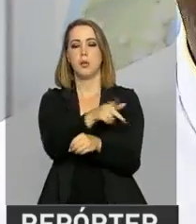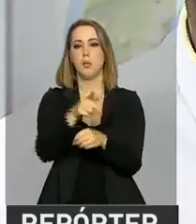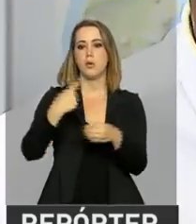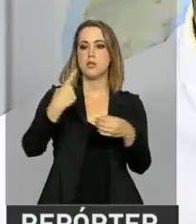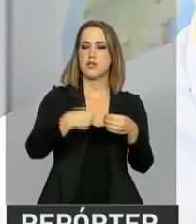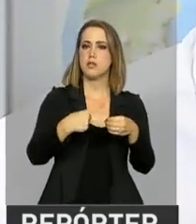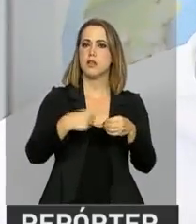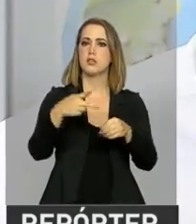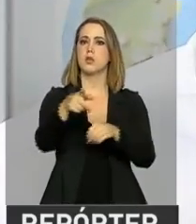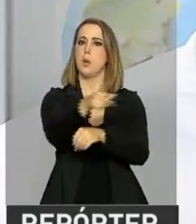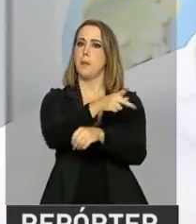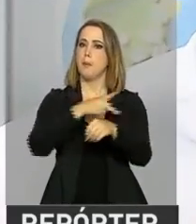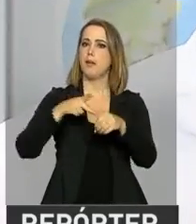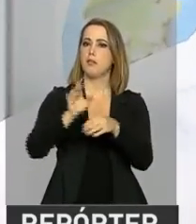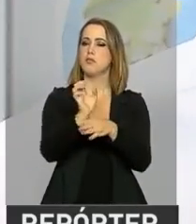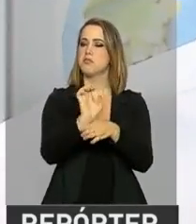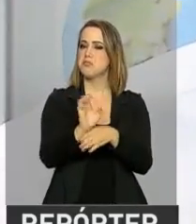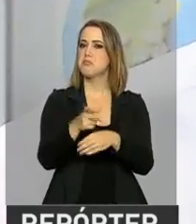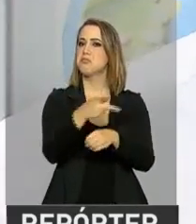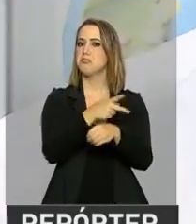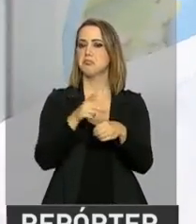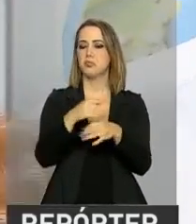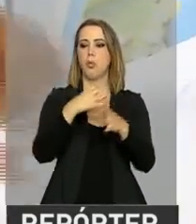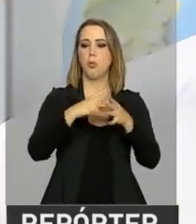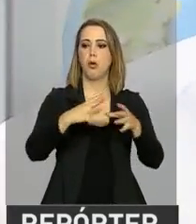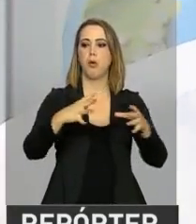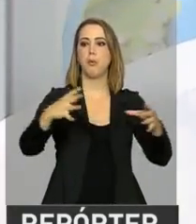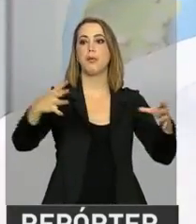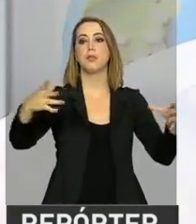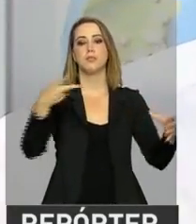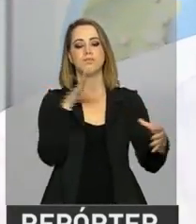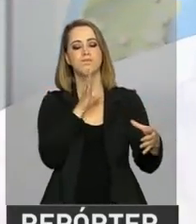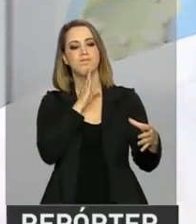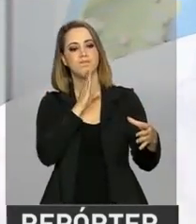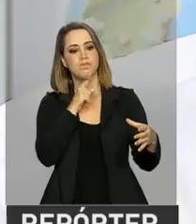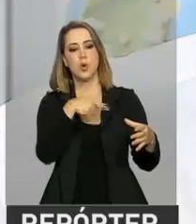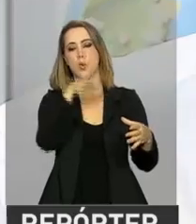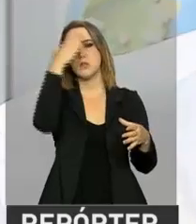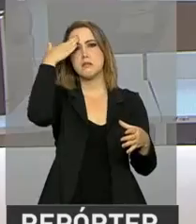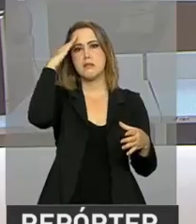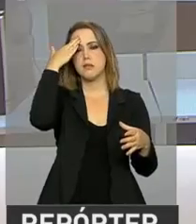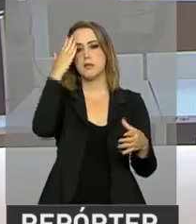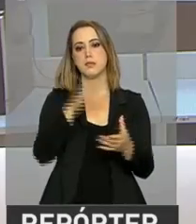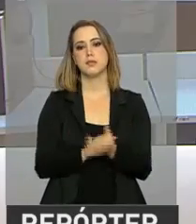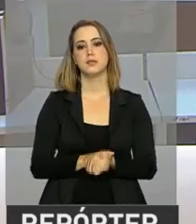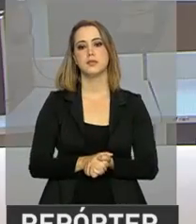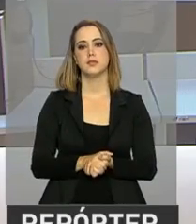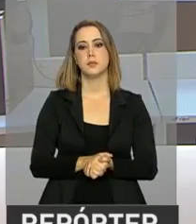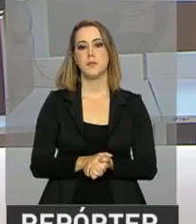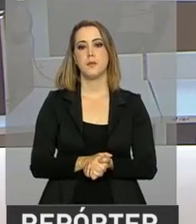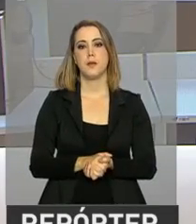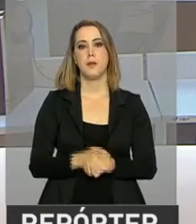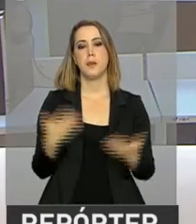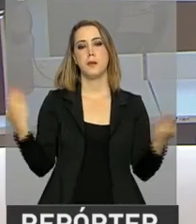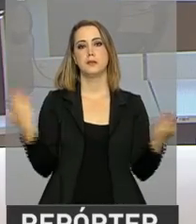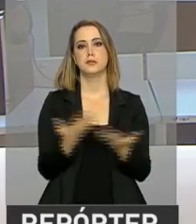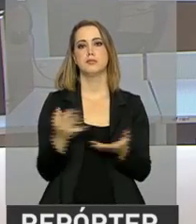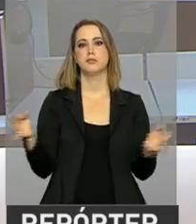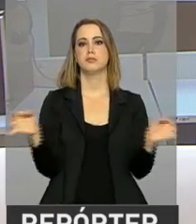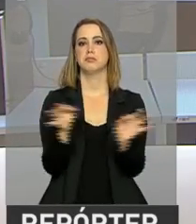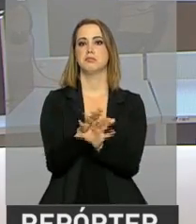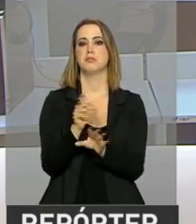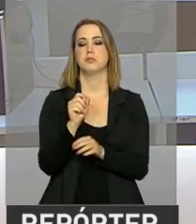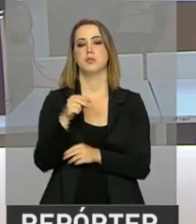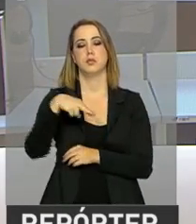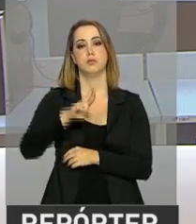cidade e no nosso estádio nosso país e aí a gente pode ter uma consciência mundial e aqui teve nesta edição do